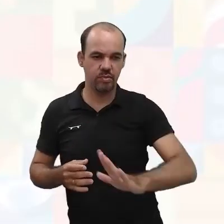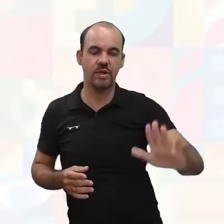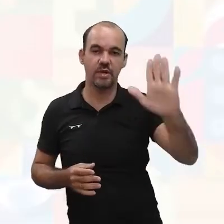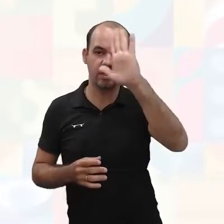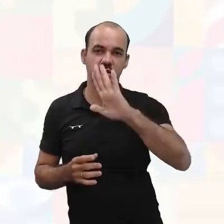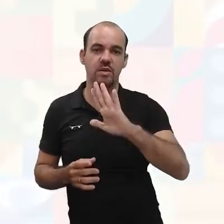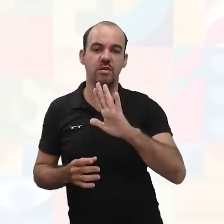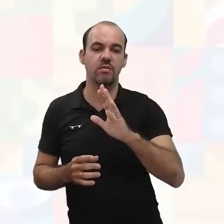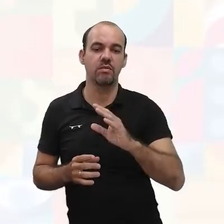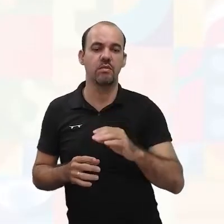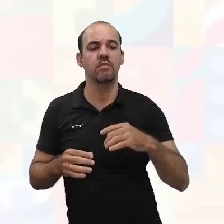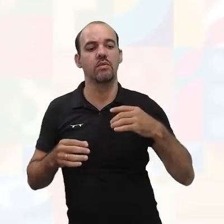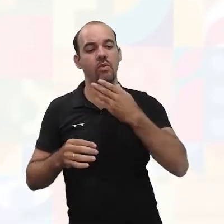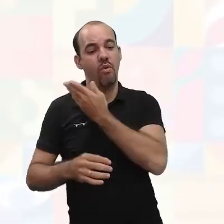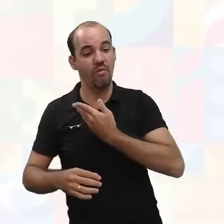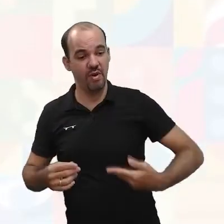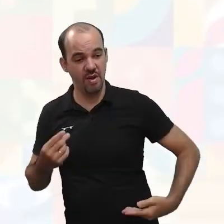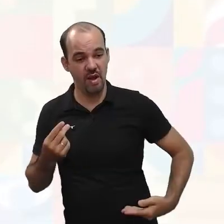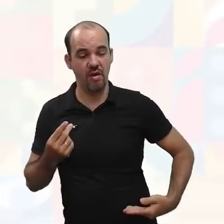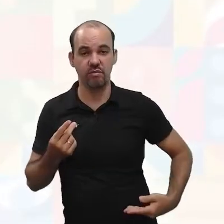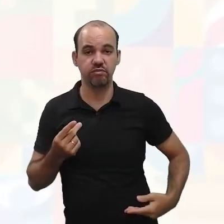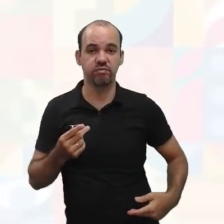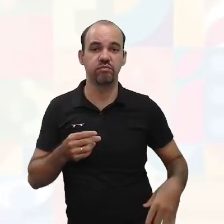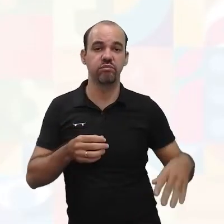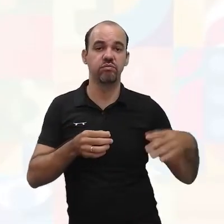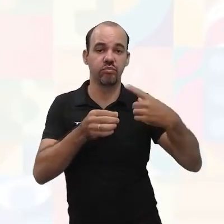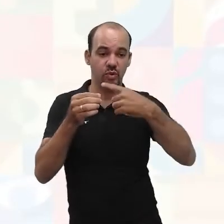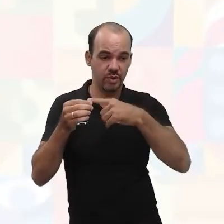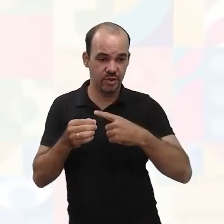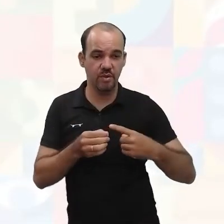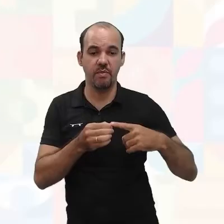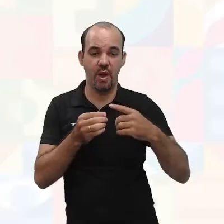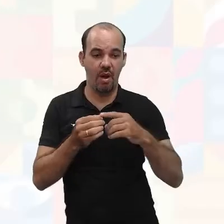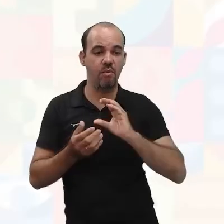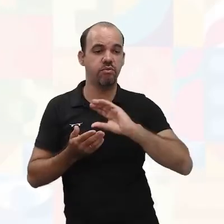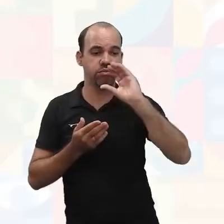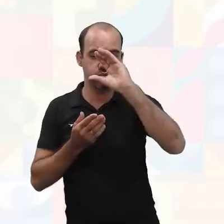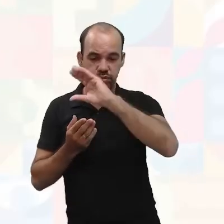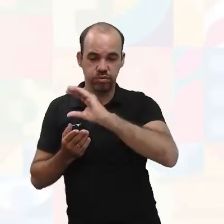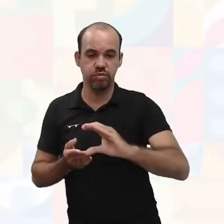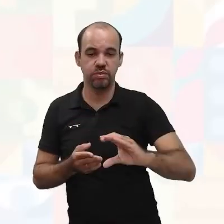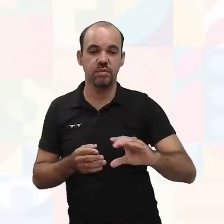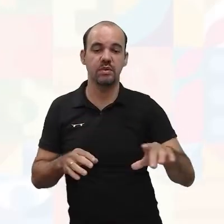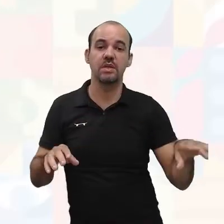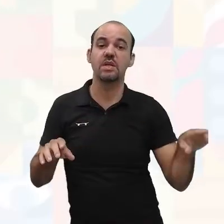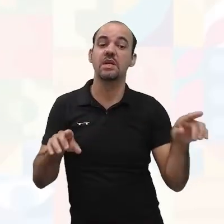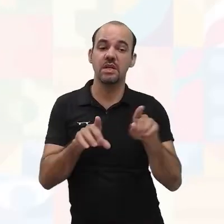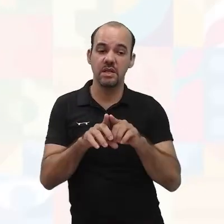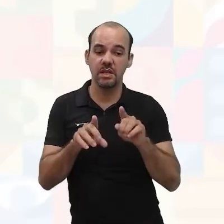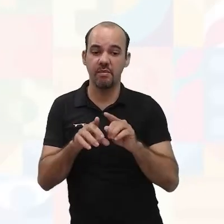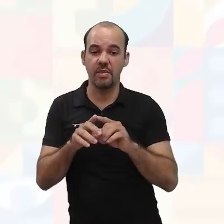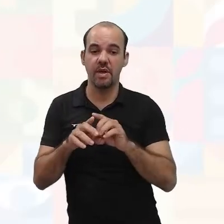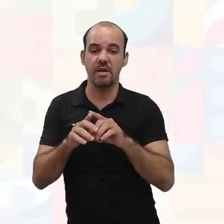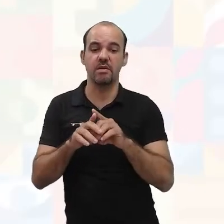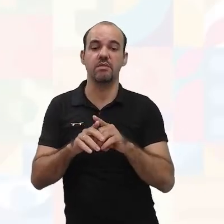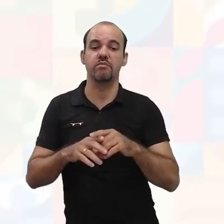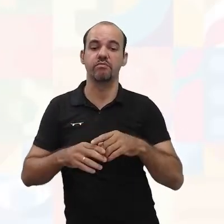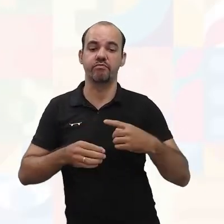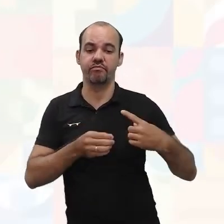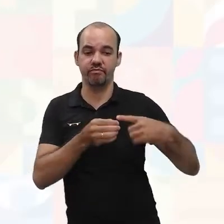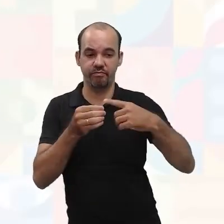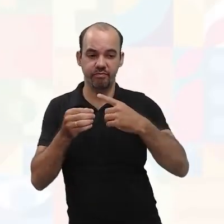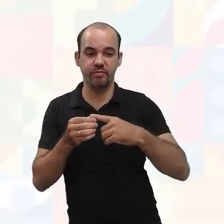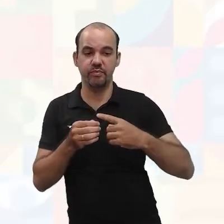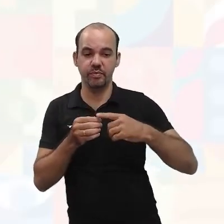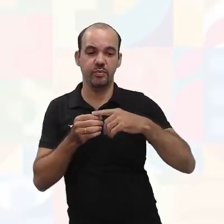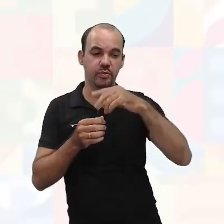ensino estadual, do Distrito Federal e também dos municípios, assim como o Estado também pode contribuir para o fomento da